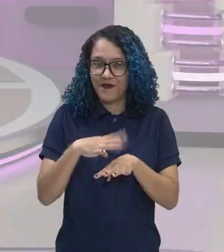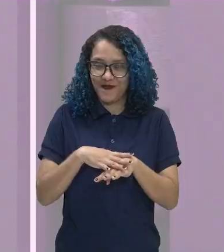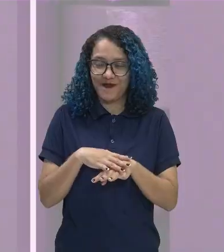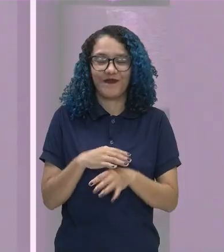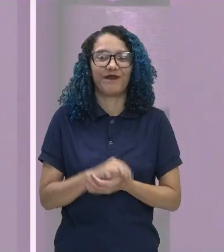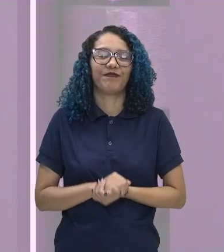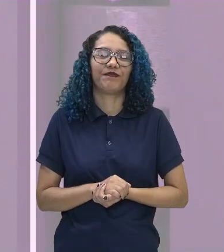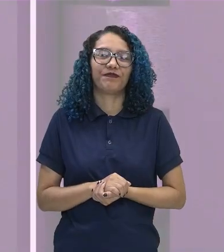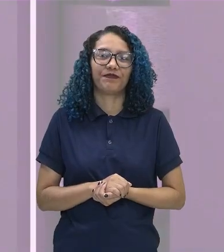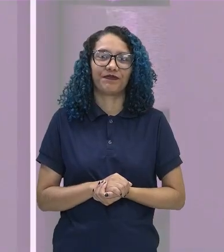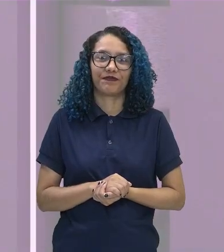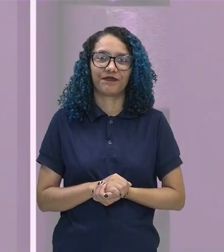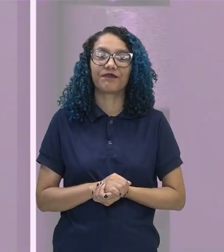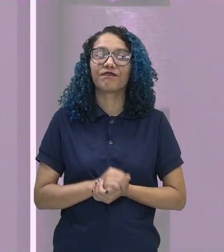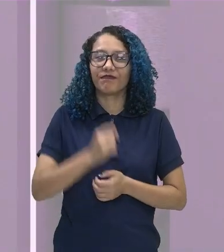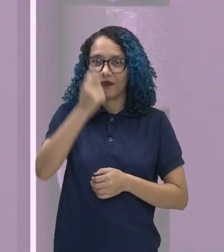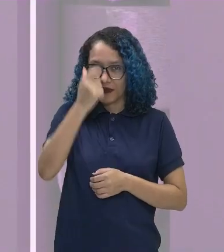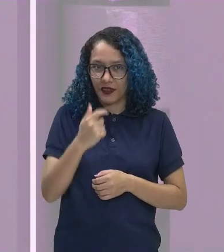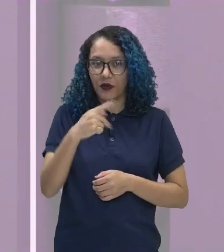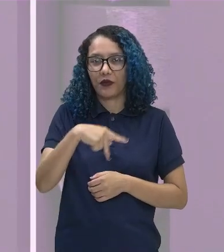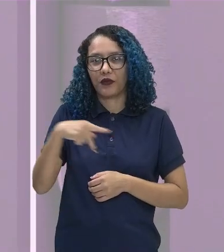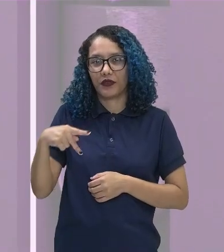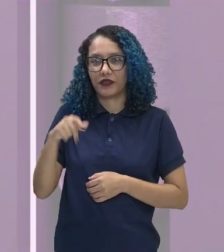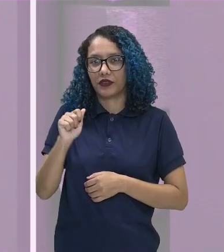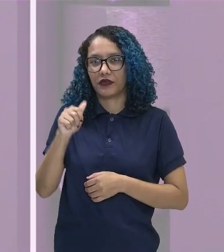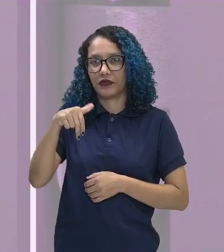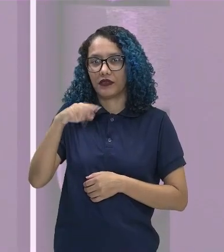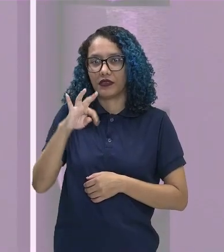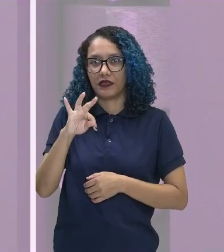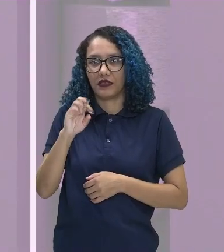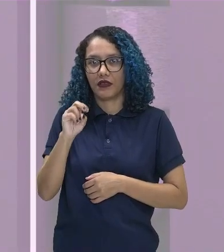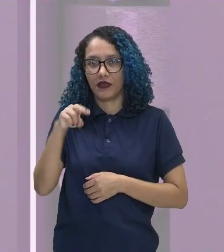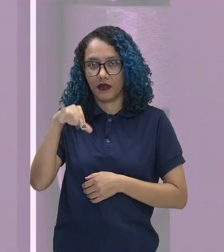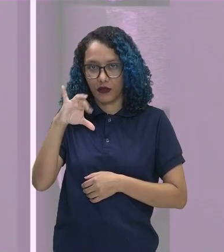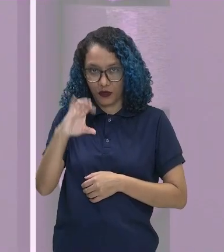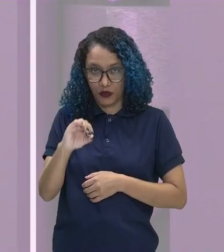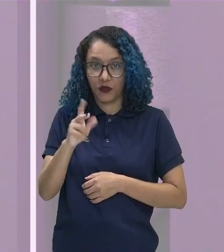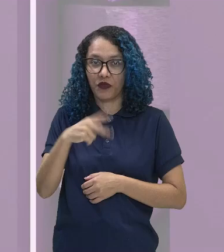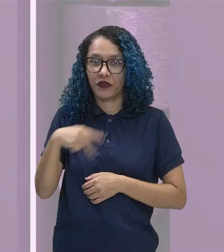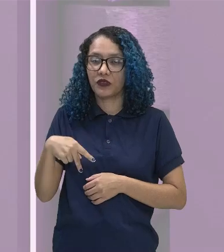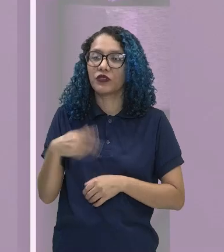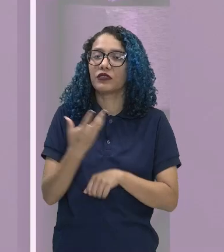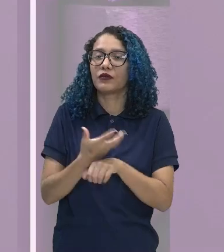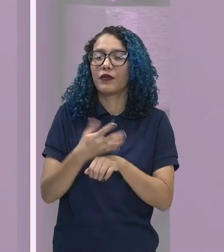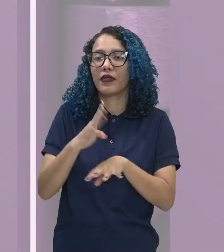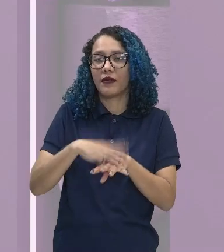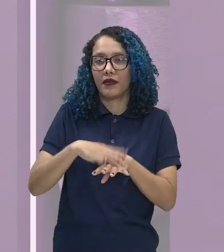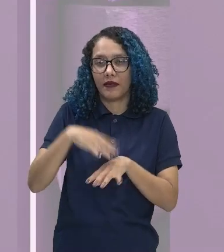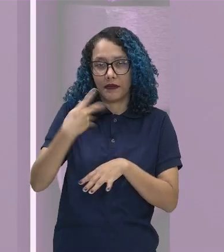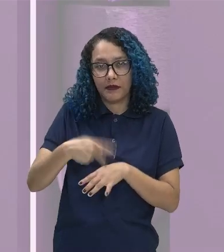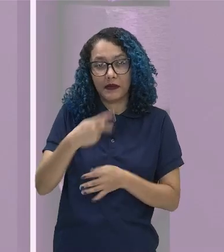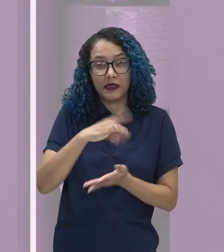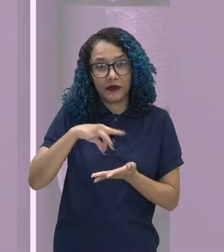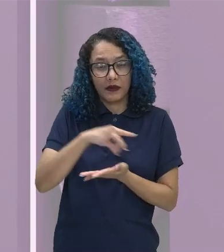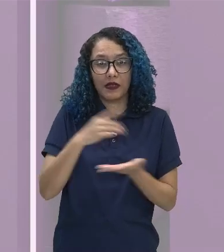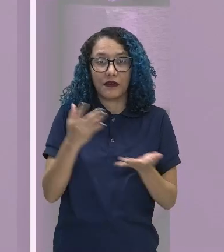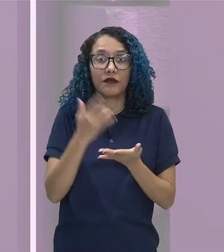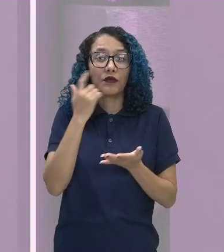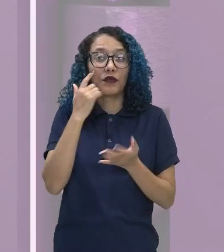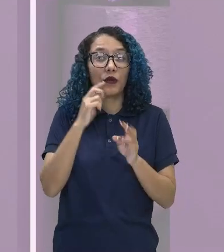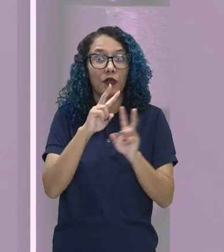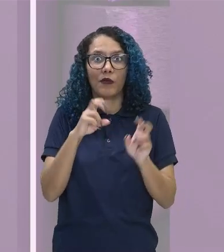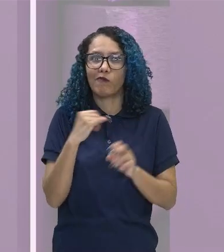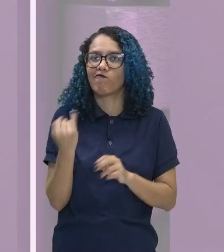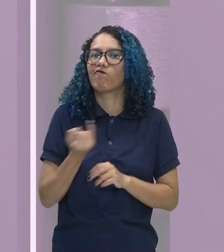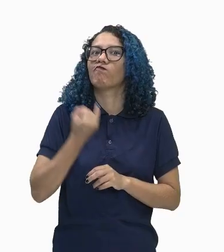matemática. Aqui quem vos fala é o professor Antônio Paulo, professor de matemática aqui do Centro de Mídia do Amazonas, e vou trazer para você hoje um tema muito